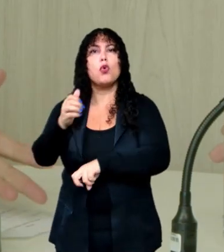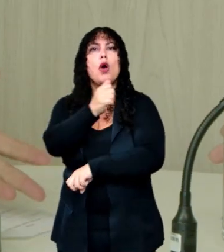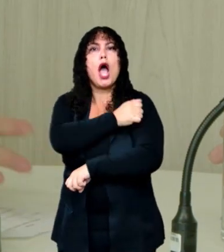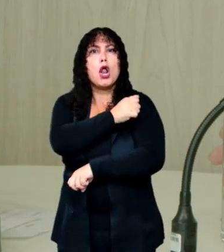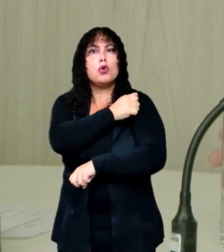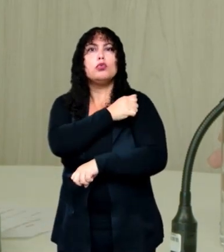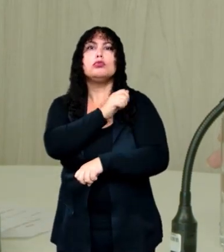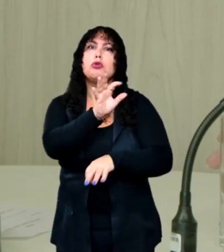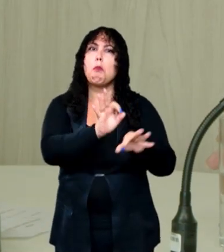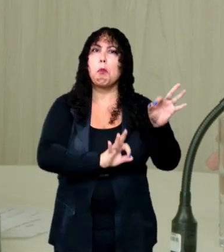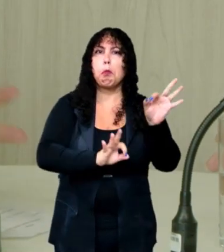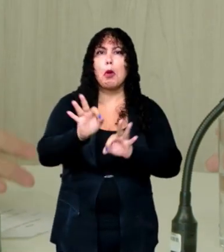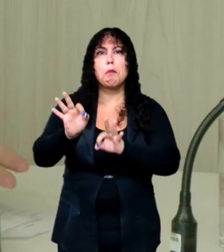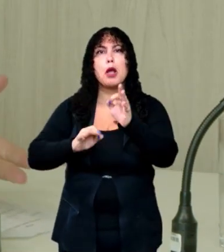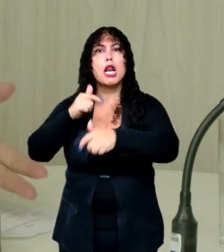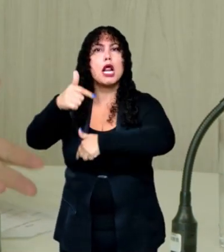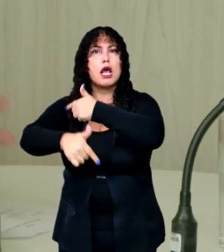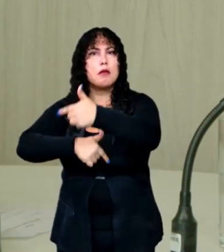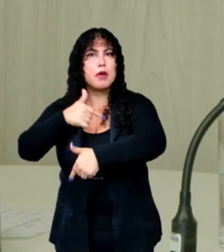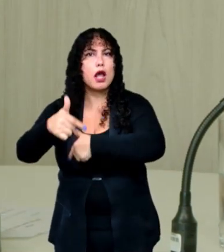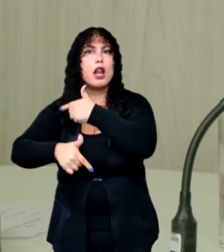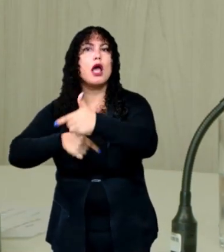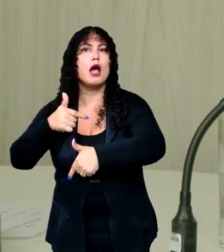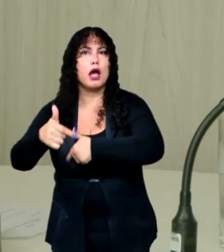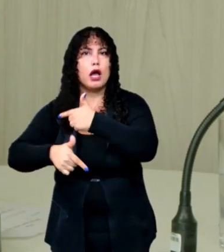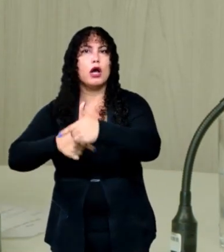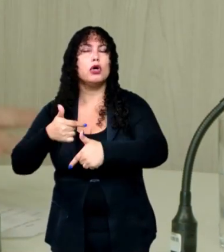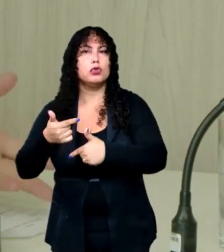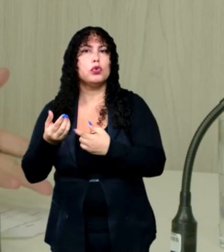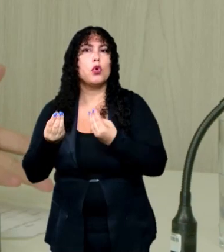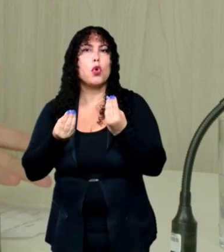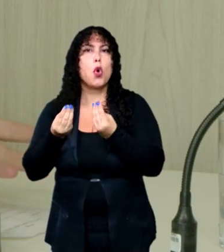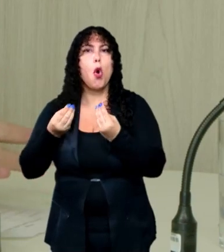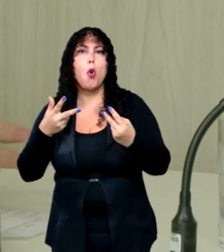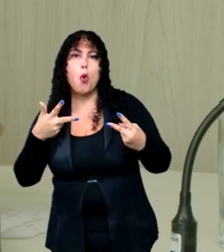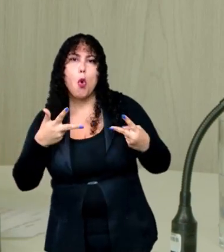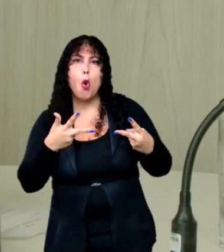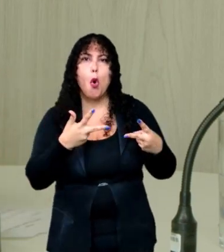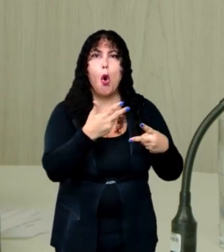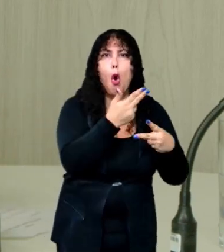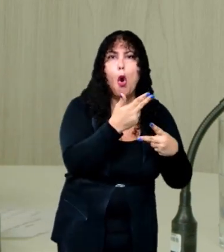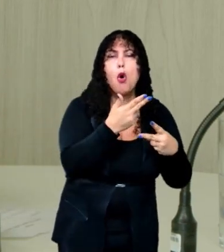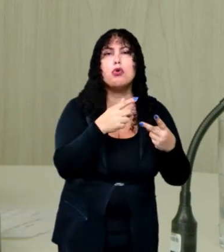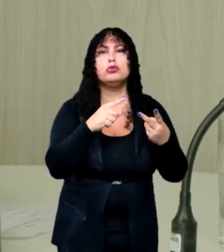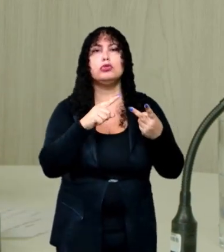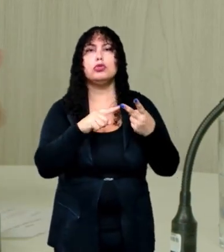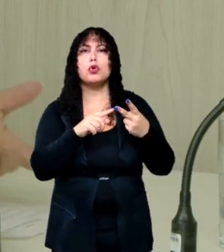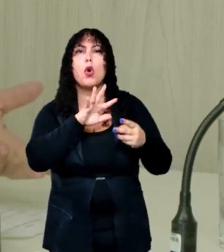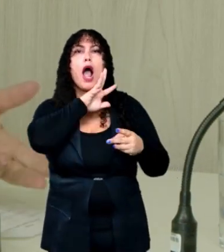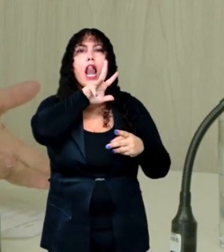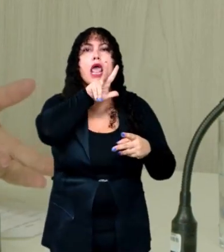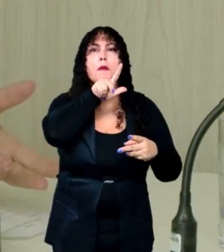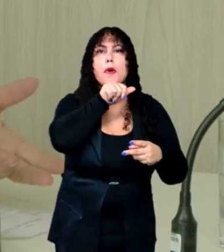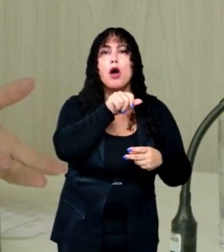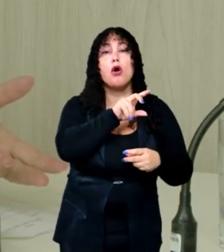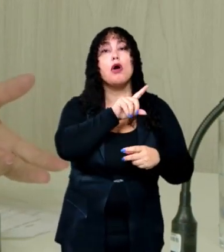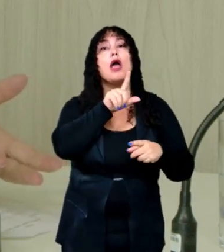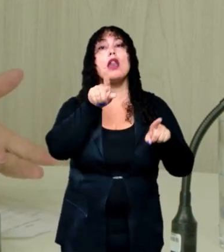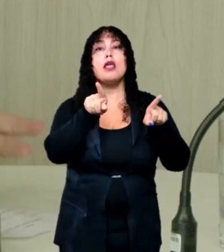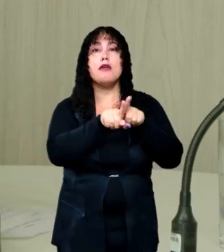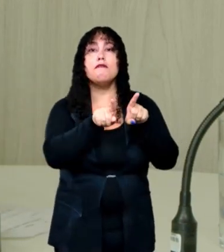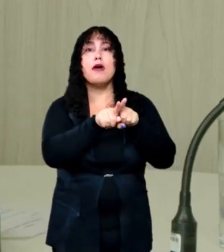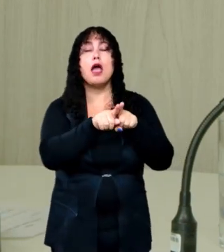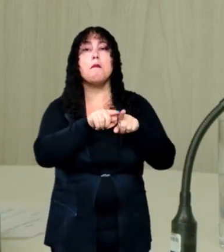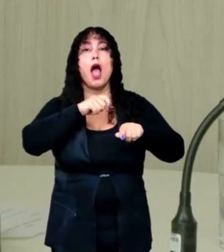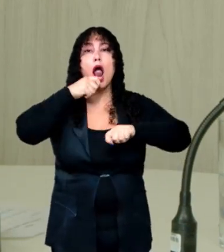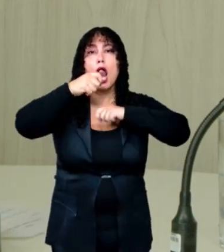estarão trabalhando com o corte, né? Com esse animal, ele vai para a alimentação